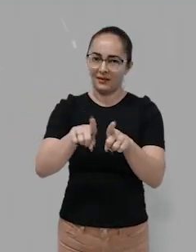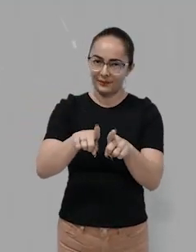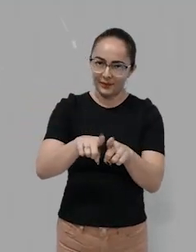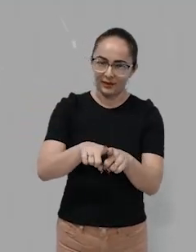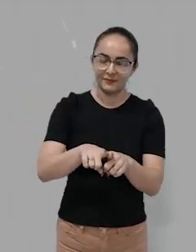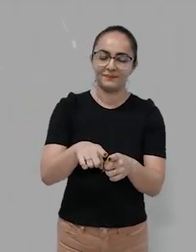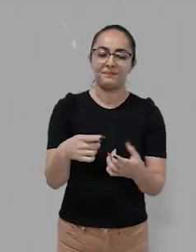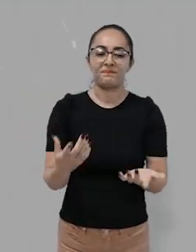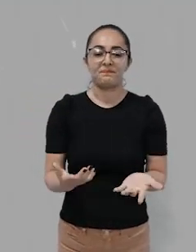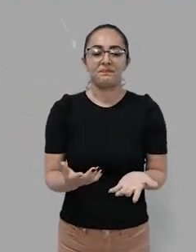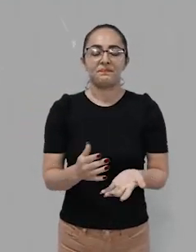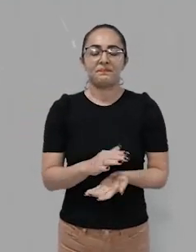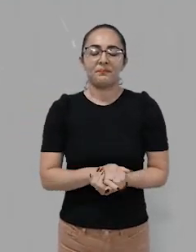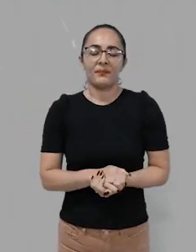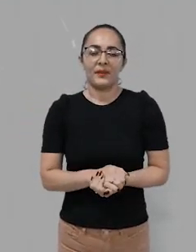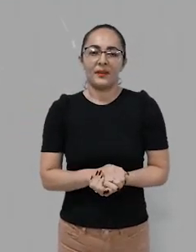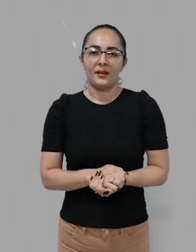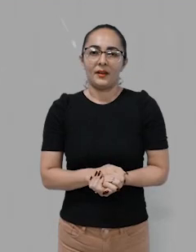pode usar